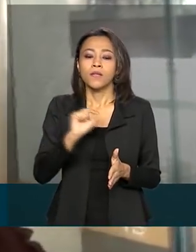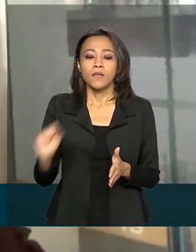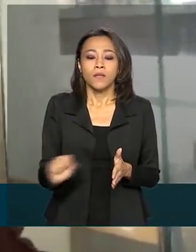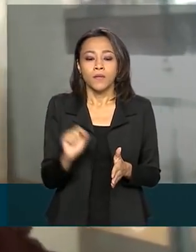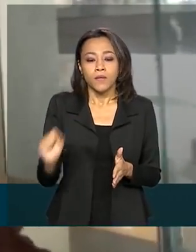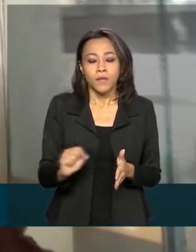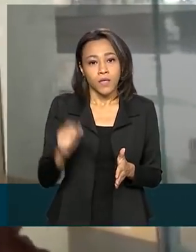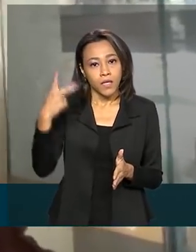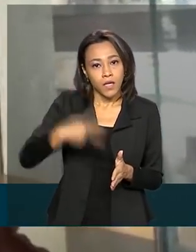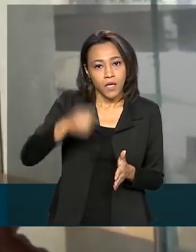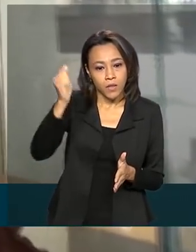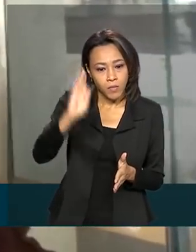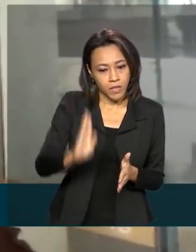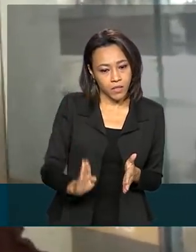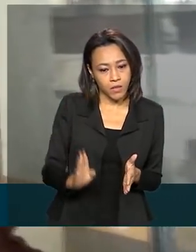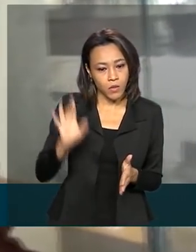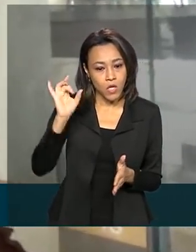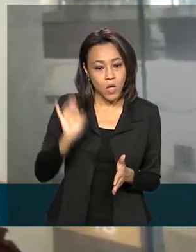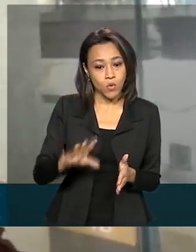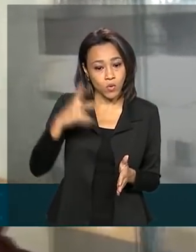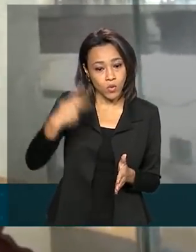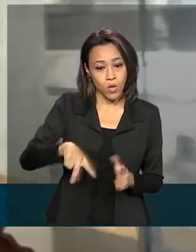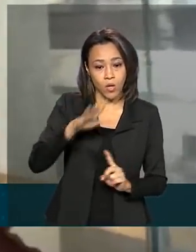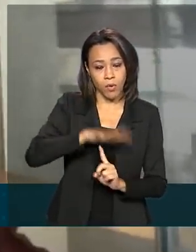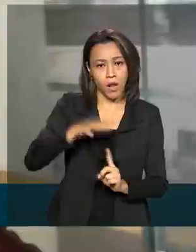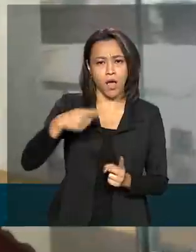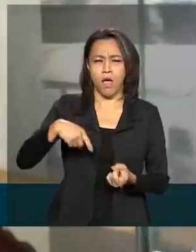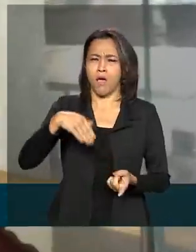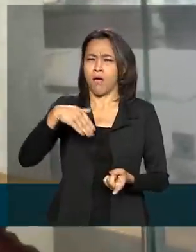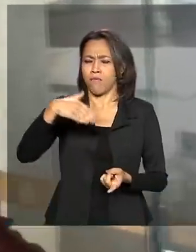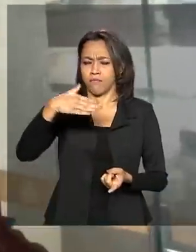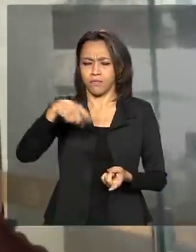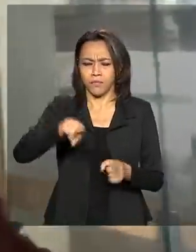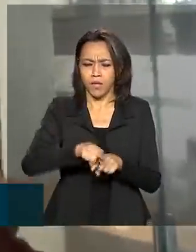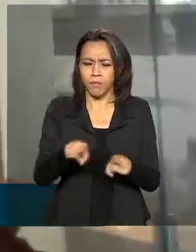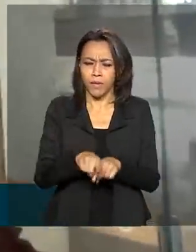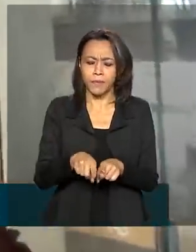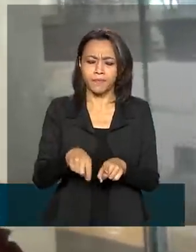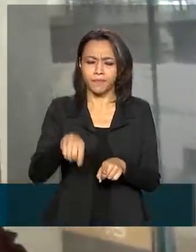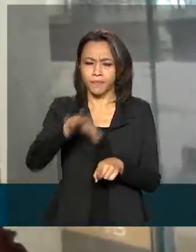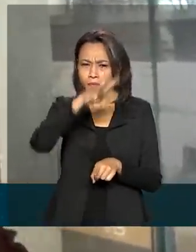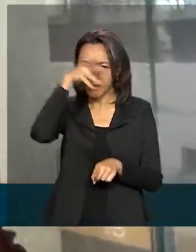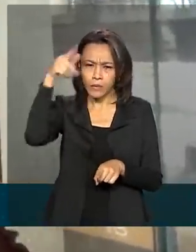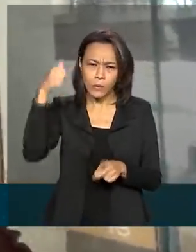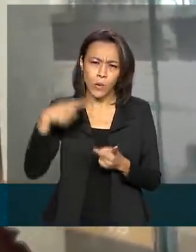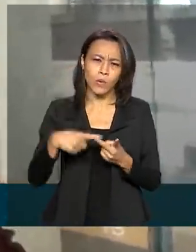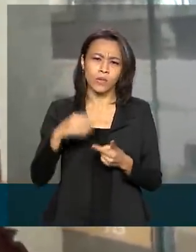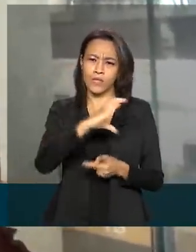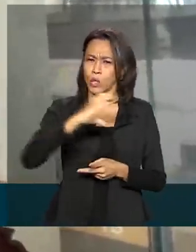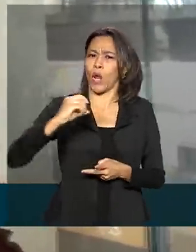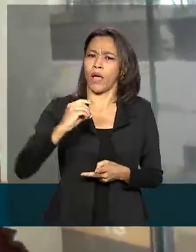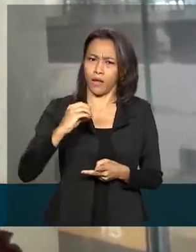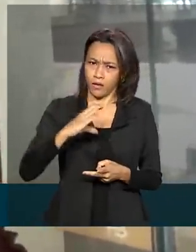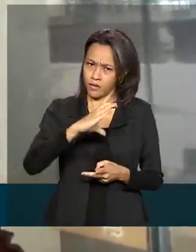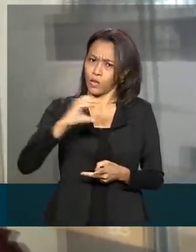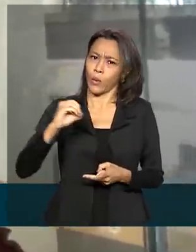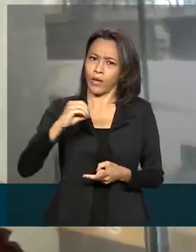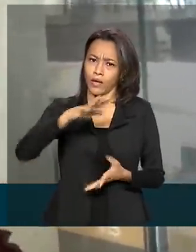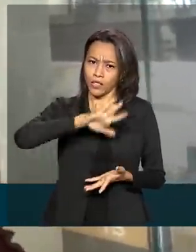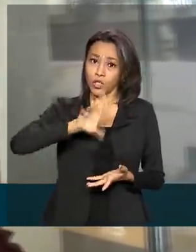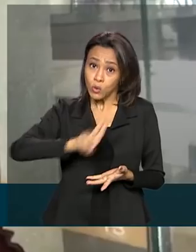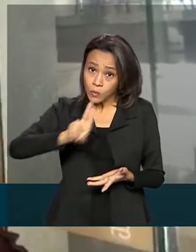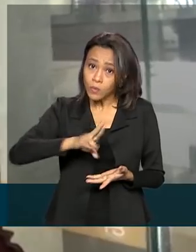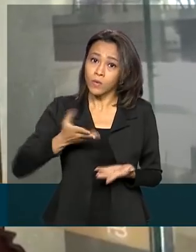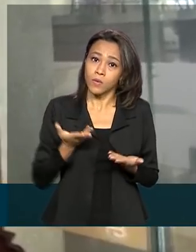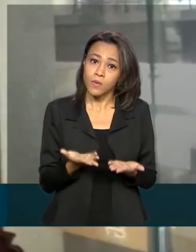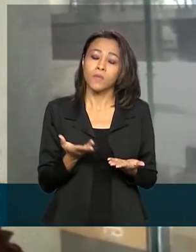do Brasil, Não só do Pará, como do Mato Grosso, do Centro-Oeste, tudo ali. E é tudo rodoviário, a gente pode ter aí